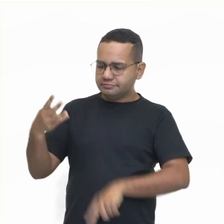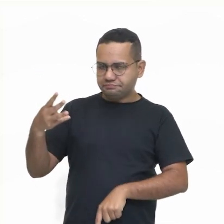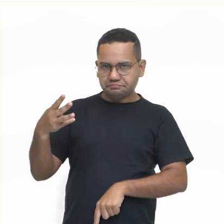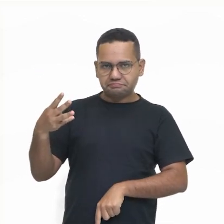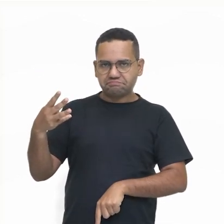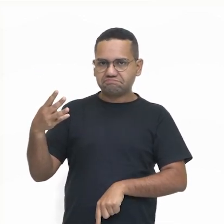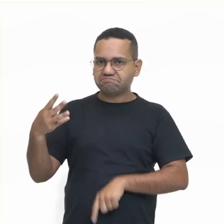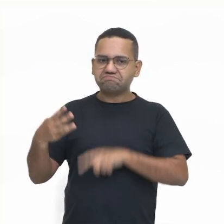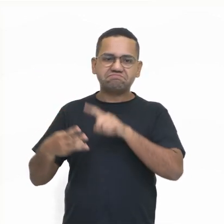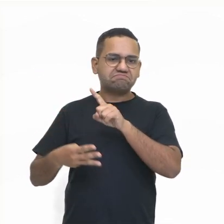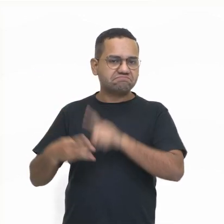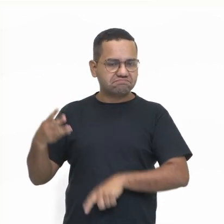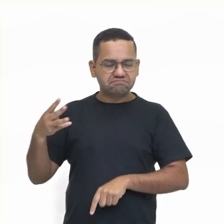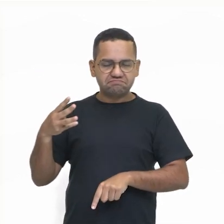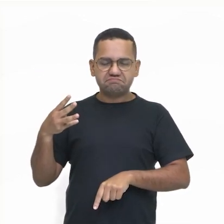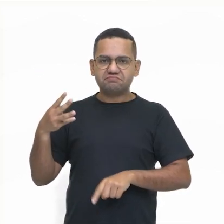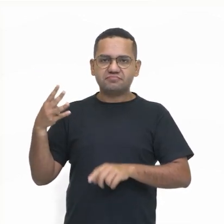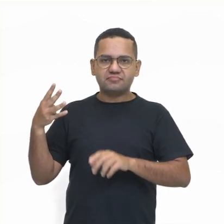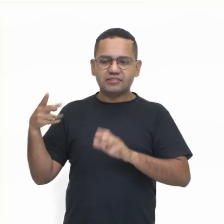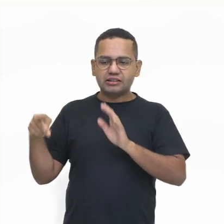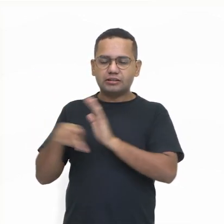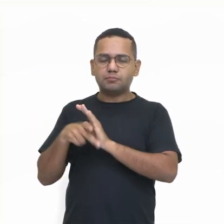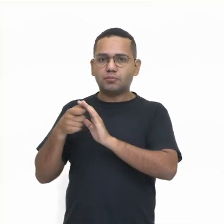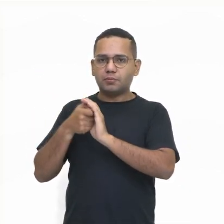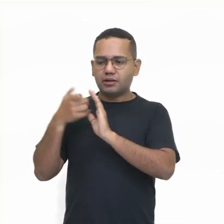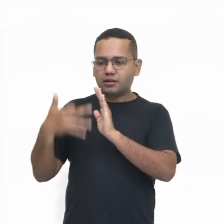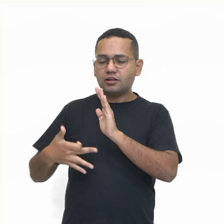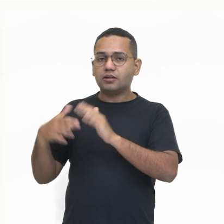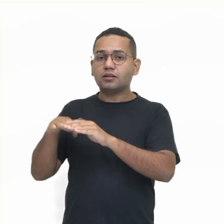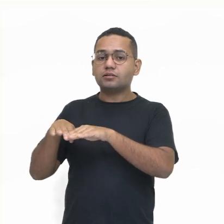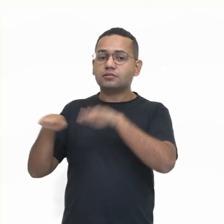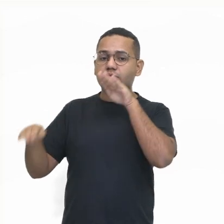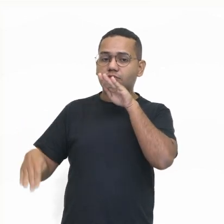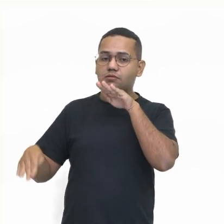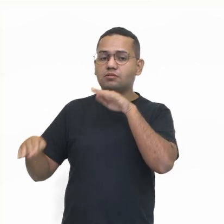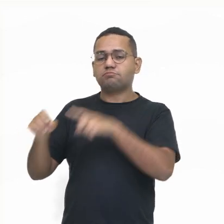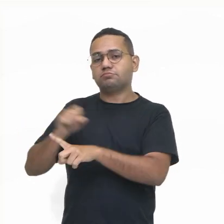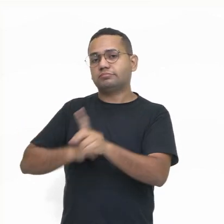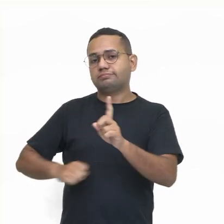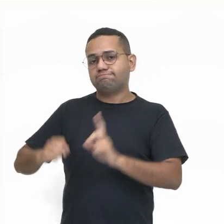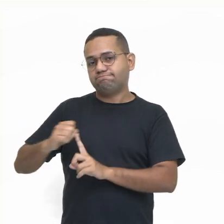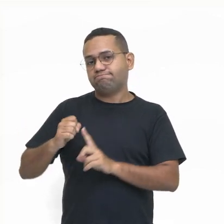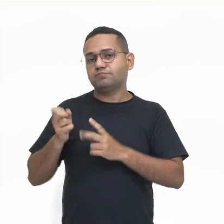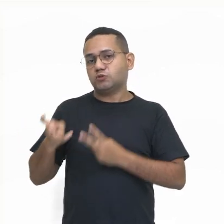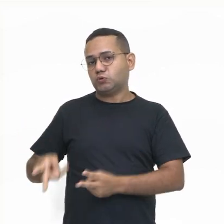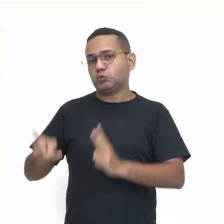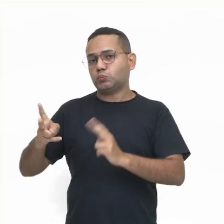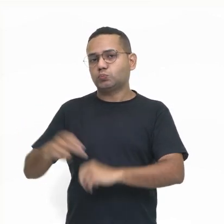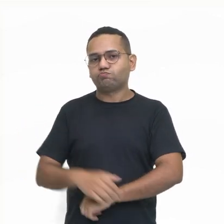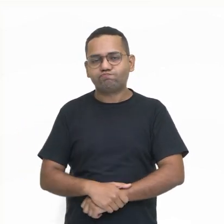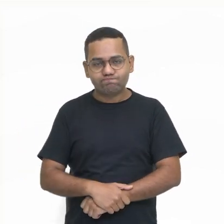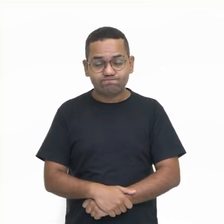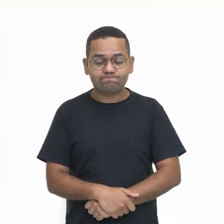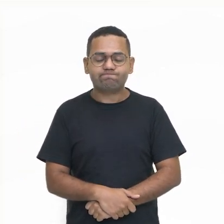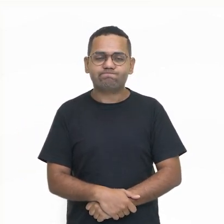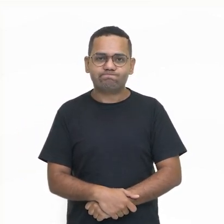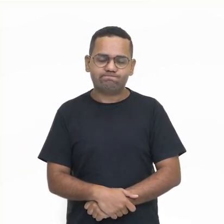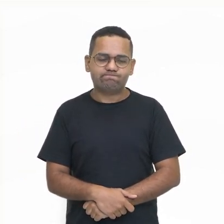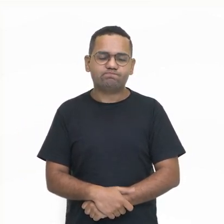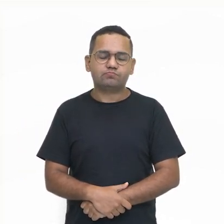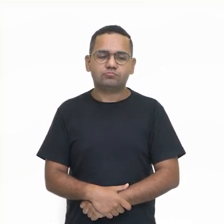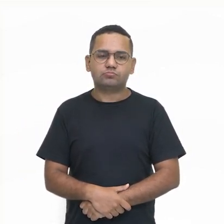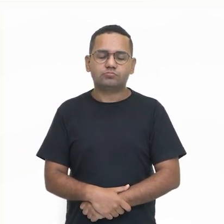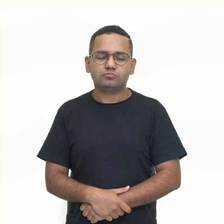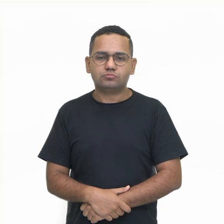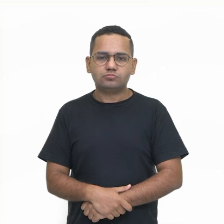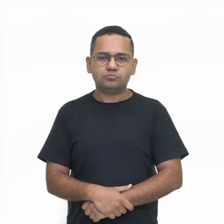outra nesse sentido. Todas se fundamentam, tá? Todas mantêm essa sociedade de